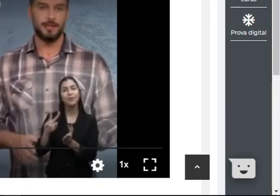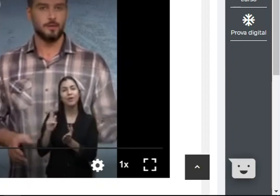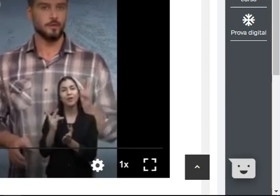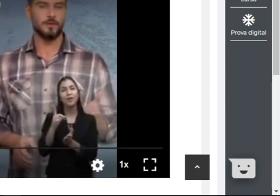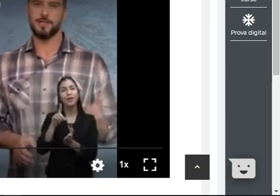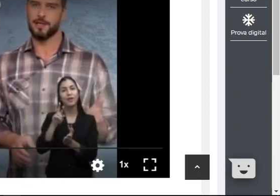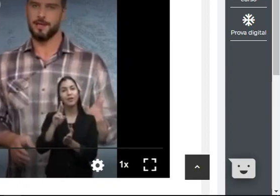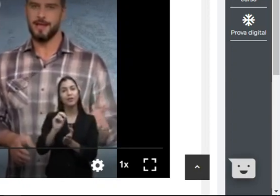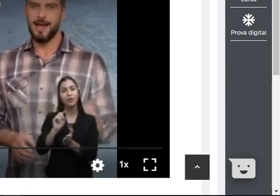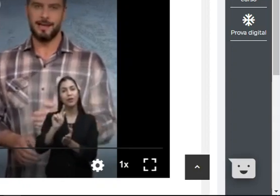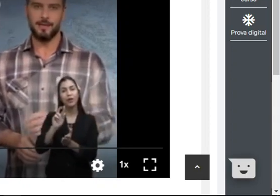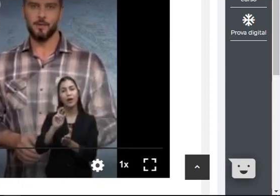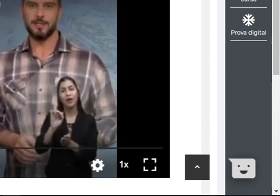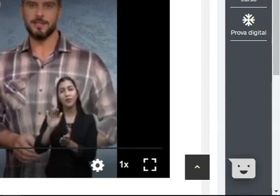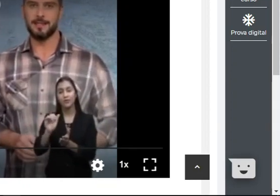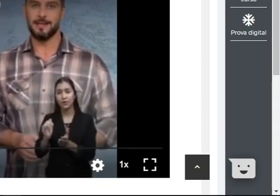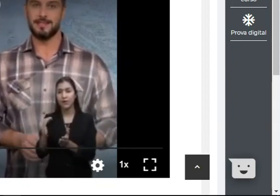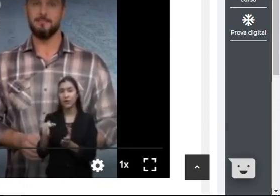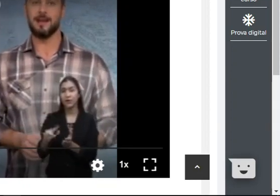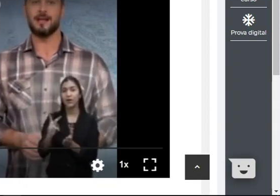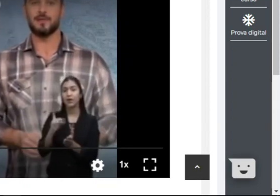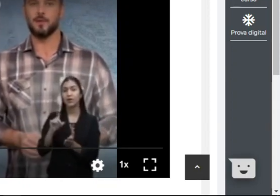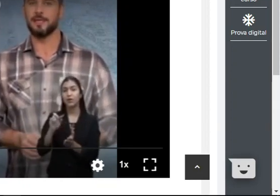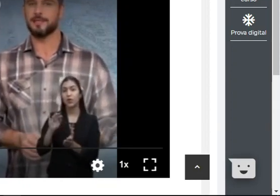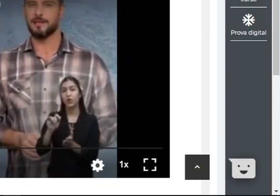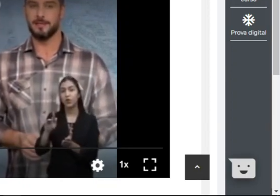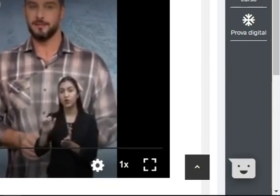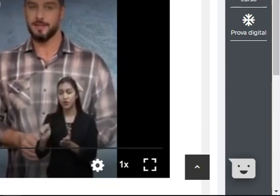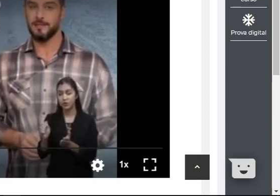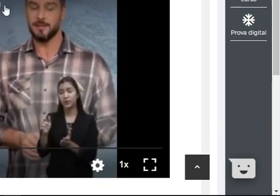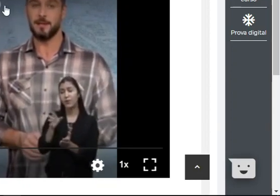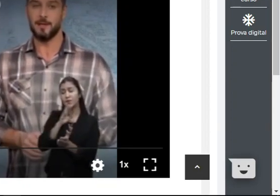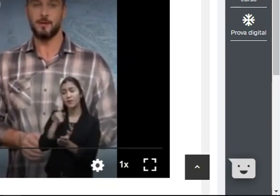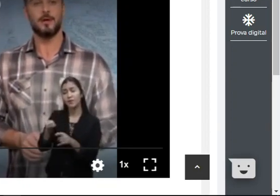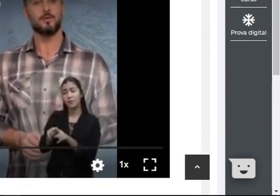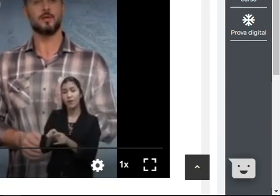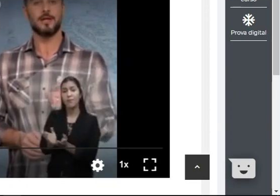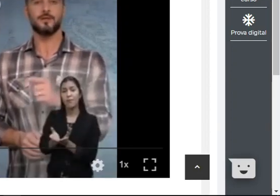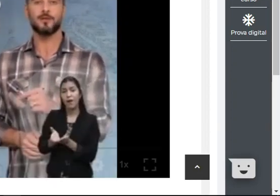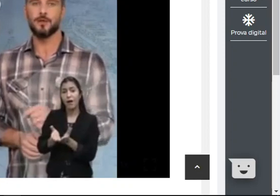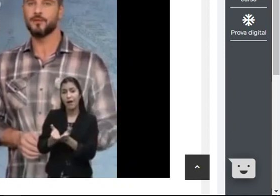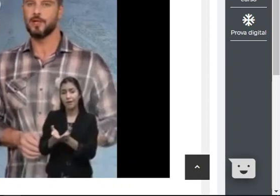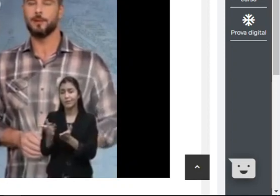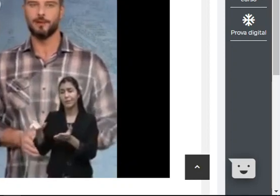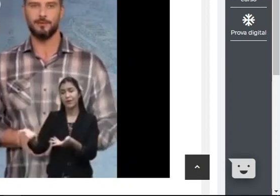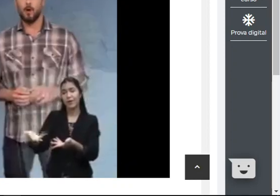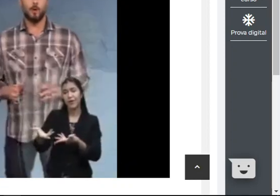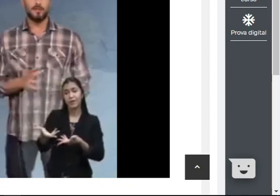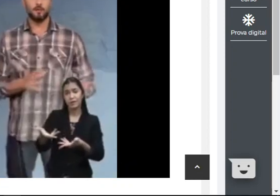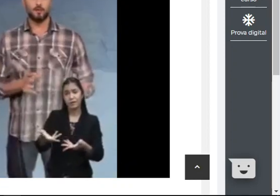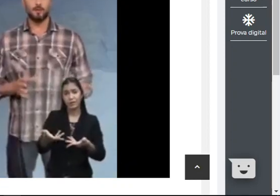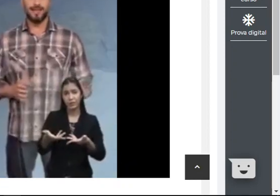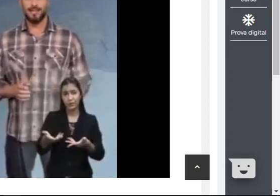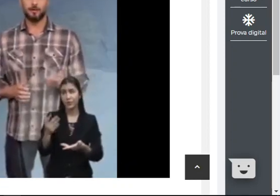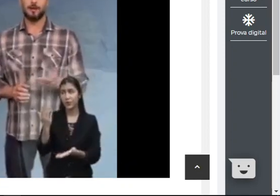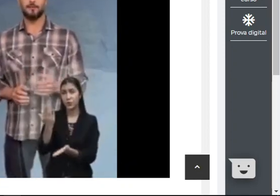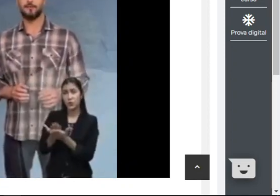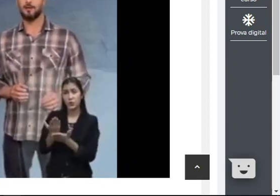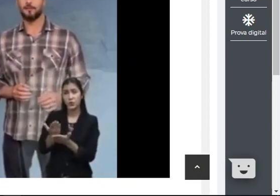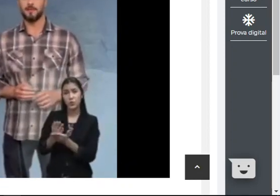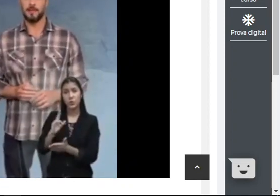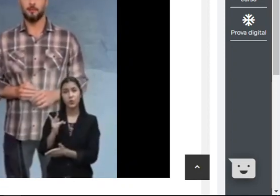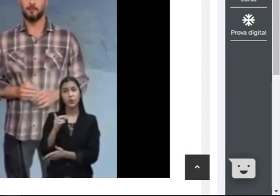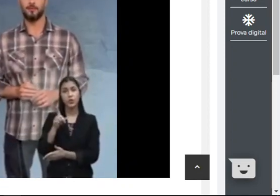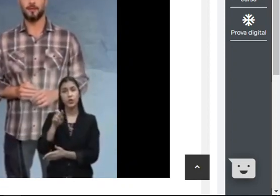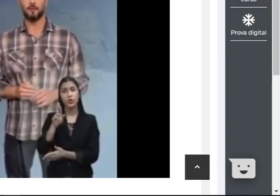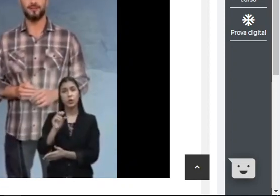hidrografia e hidrologia, além de conhecer as embarcações que as vias receberão durante o seu funcionamento. O estudo da